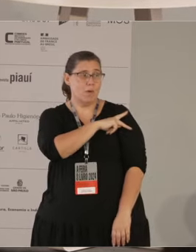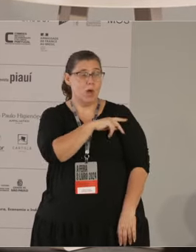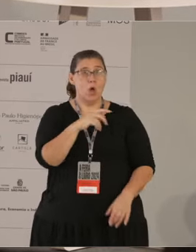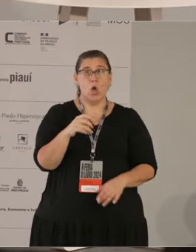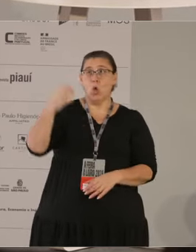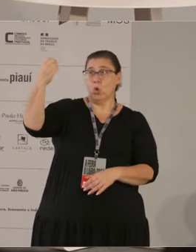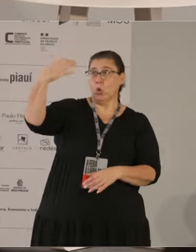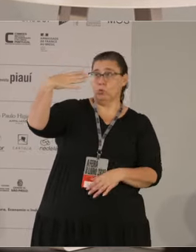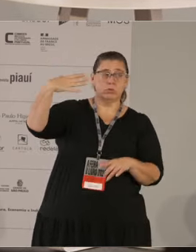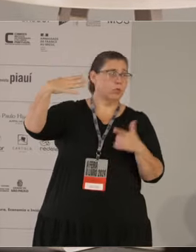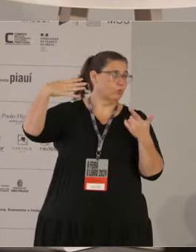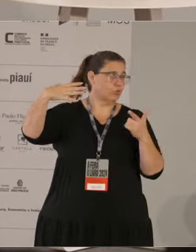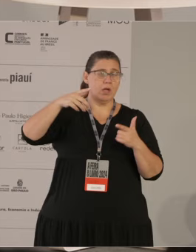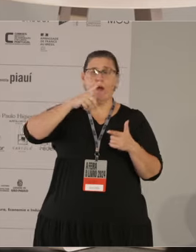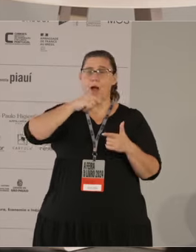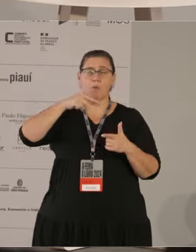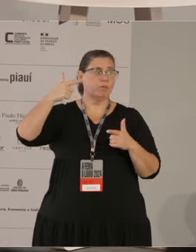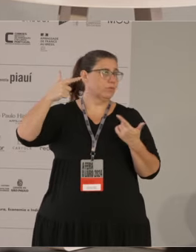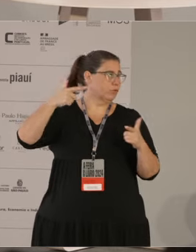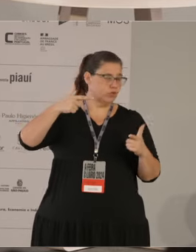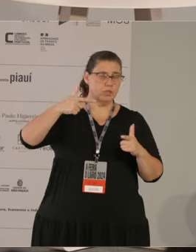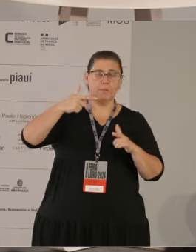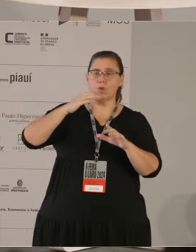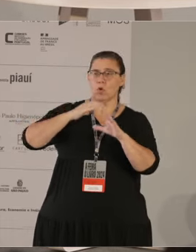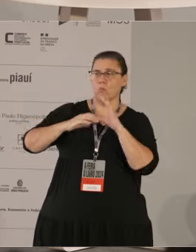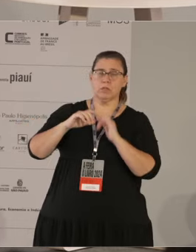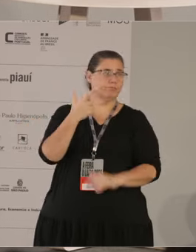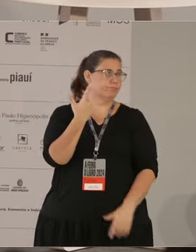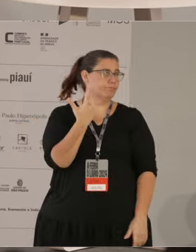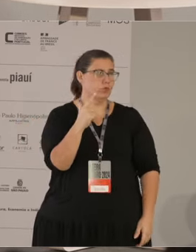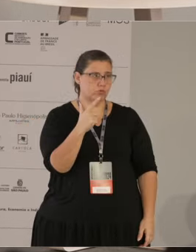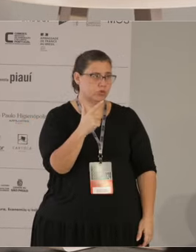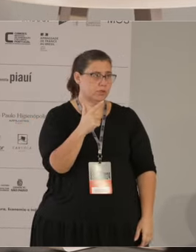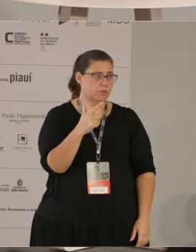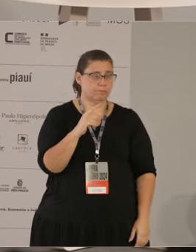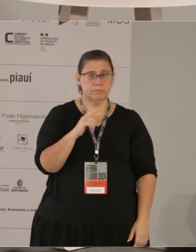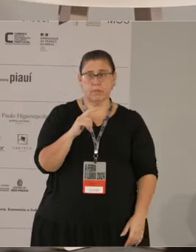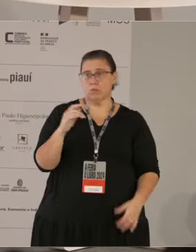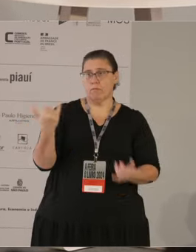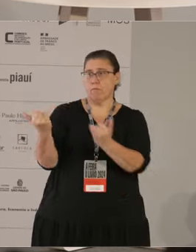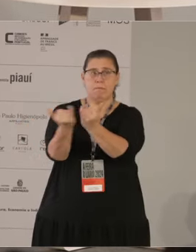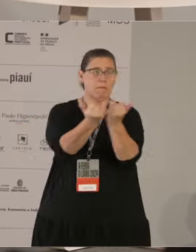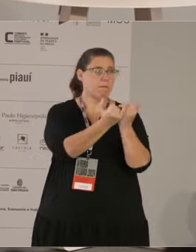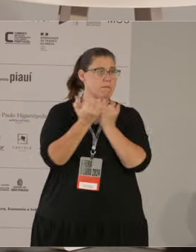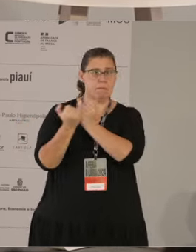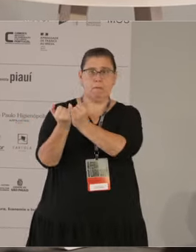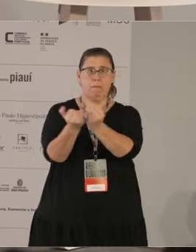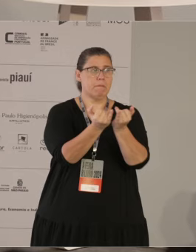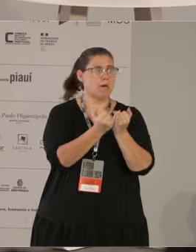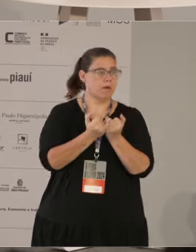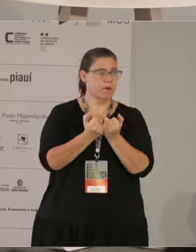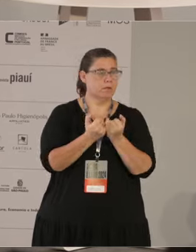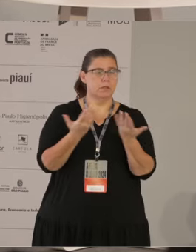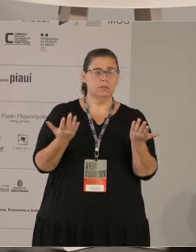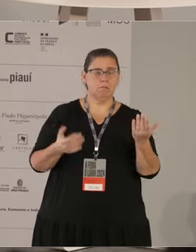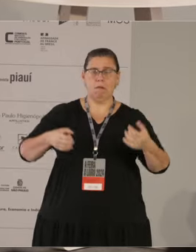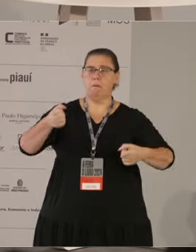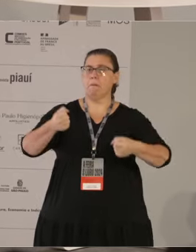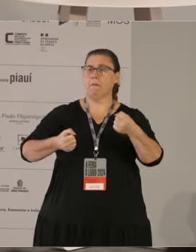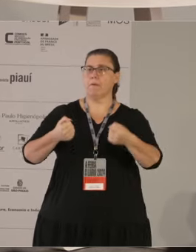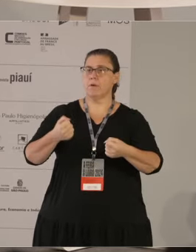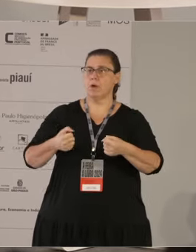não tinha água, meio de comunicação era eficaz, era o disco que me disse. Né? Então, assim, ela chegou num carrão e já